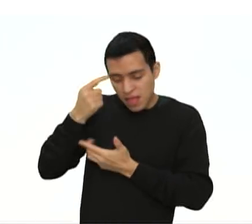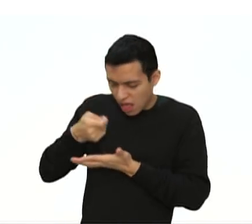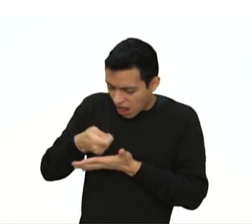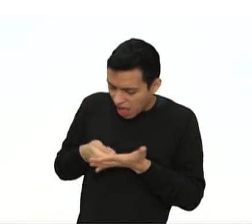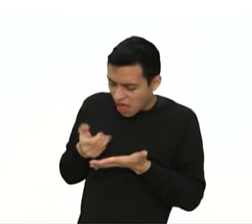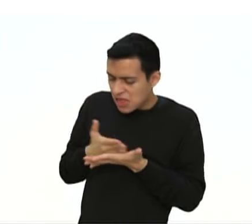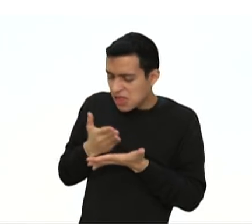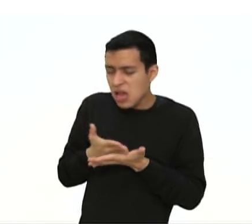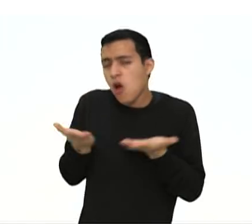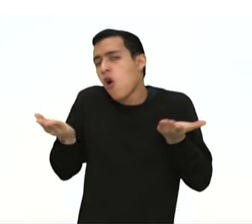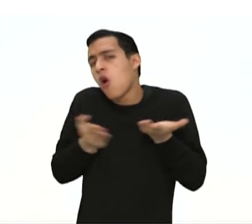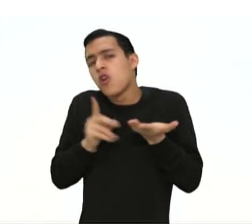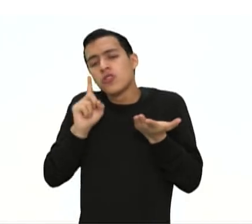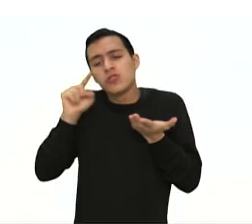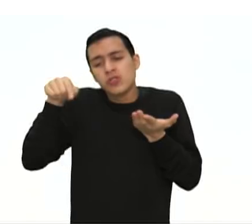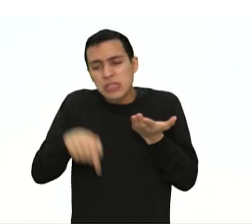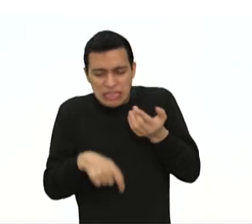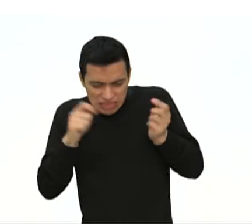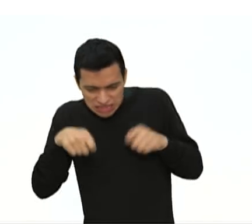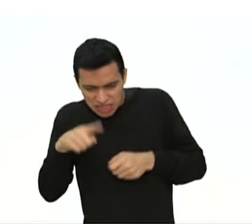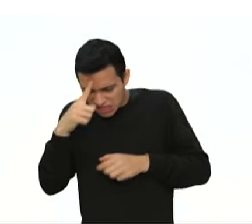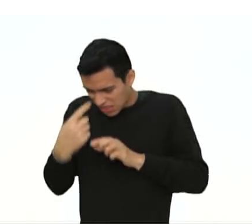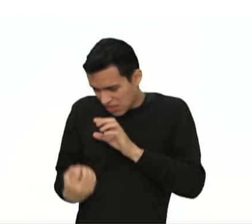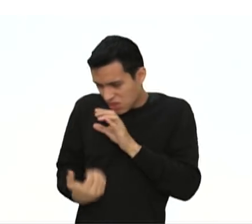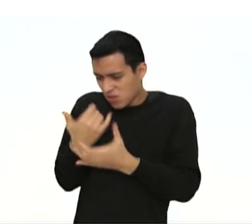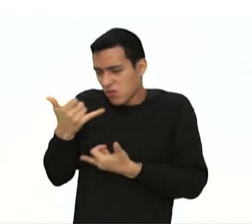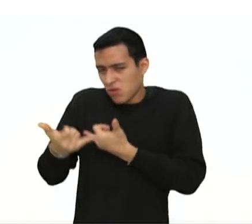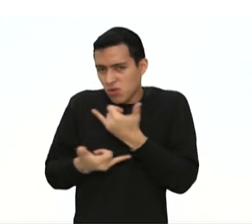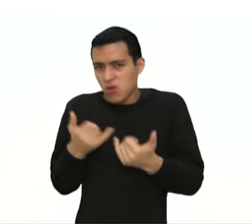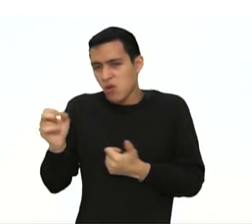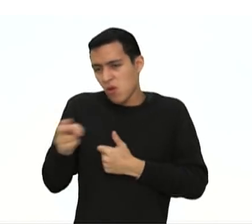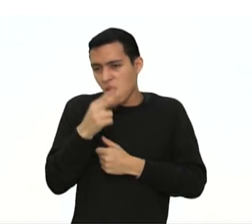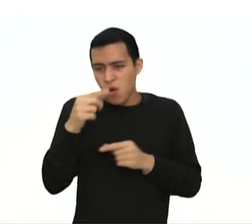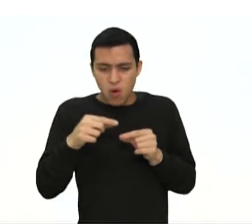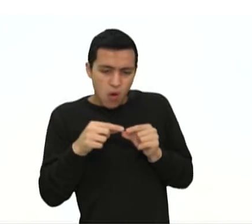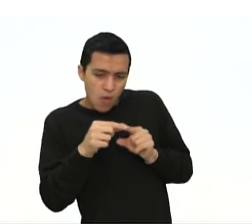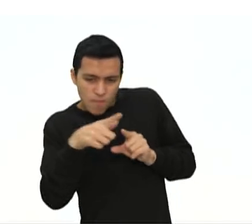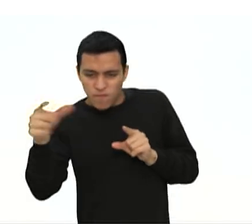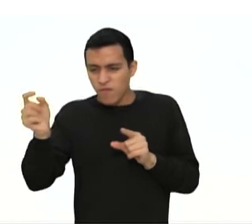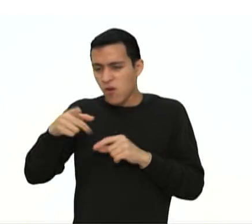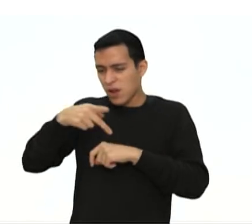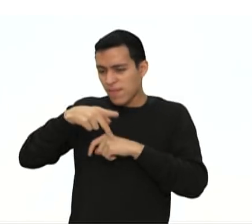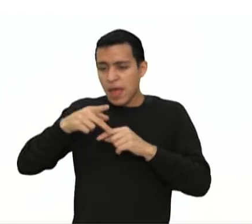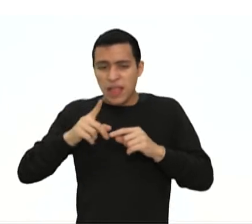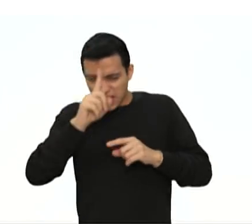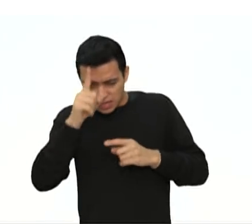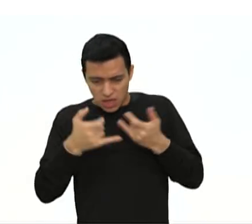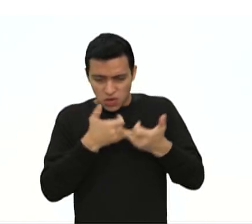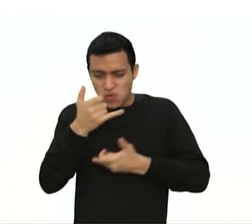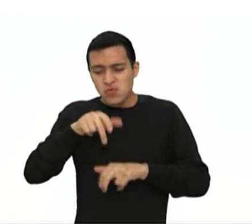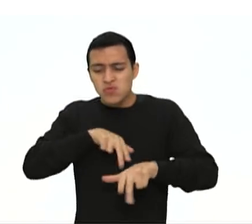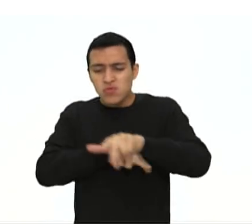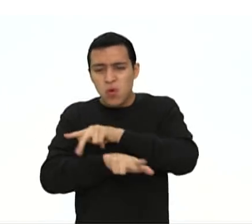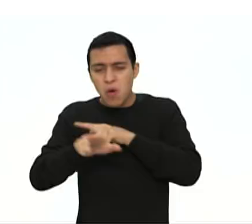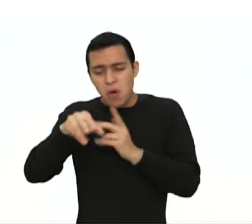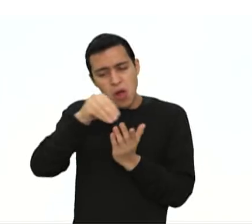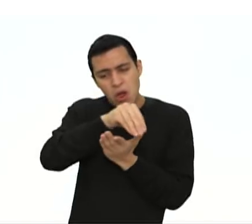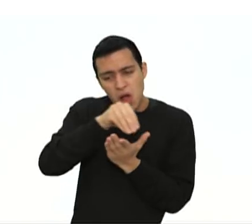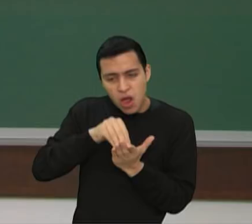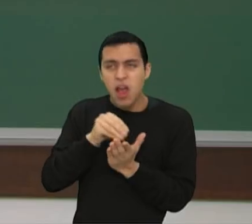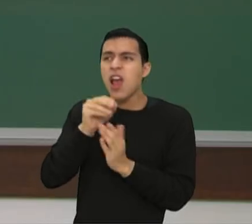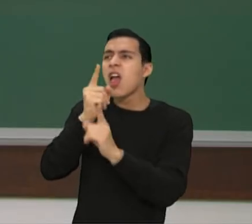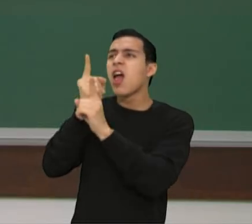nossos dias atuais podemos criar um jogo ou brincadeira com gravetos, folhas, pedras e outros materiais encontrados na natureza. Então pensa